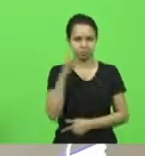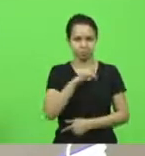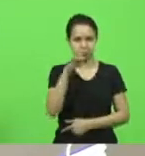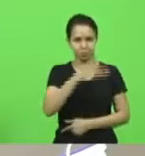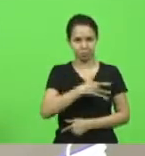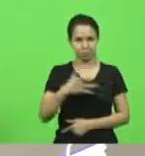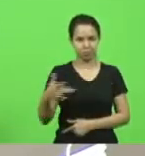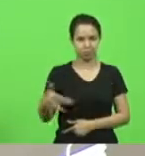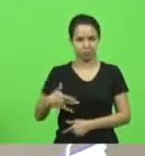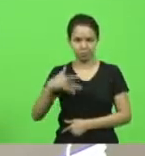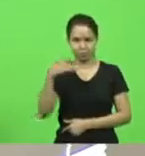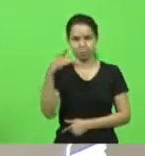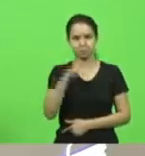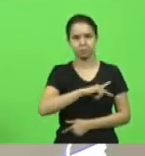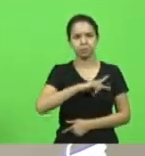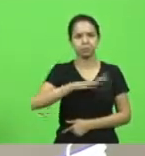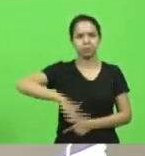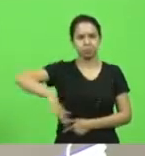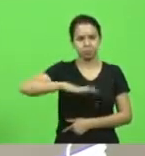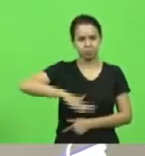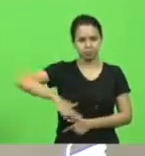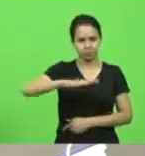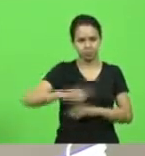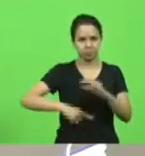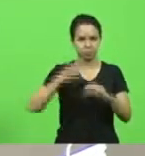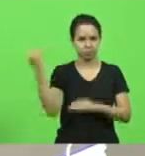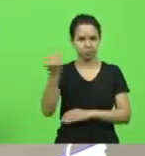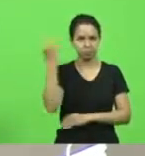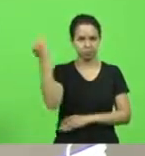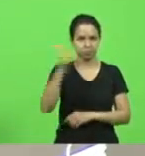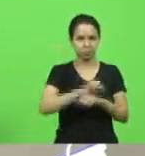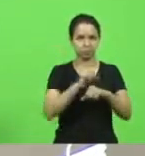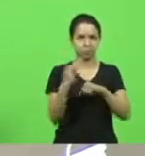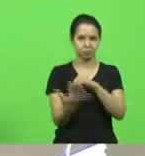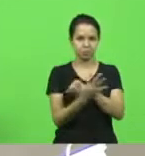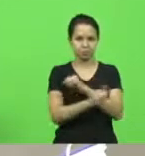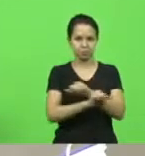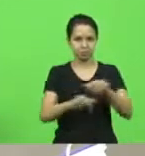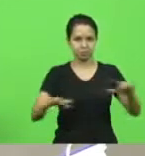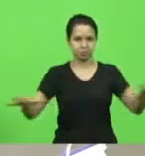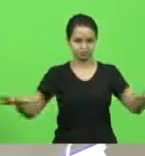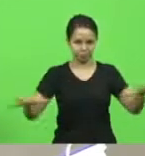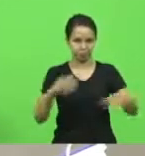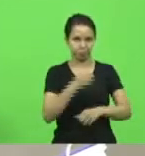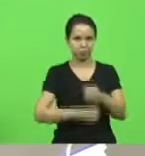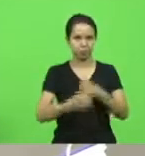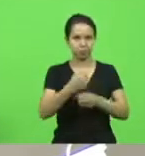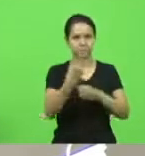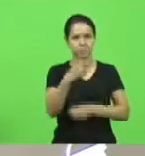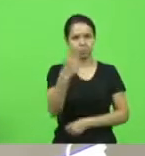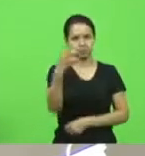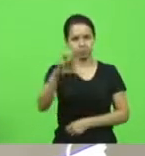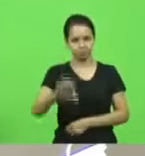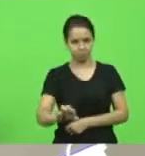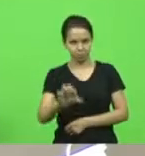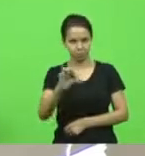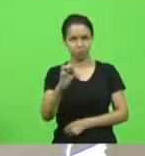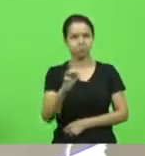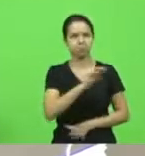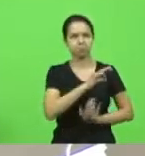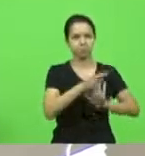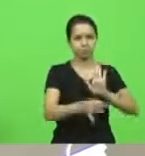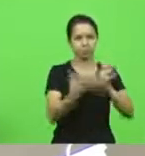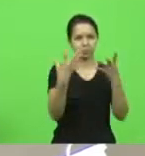de importância internacional decorrente do coronavírus responsável pelo surto de 2019, com parecer favorável da